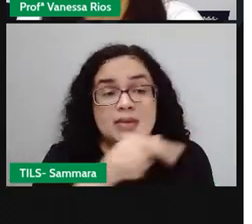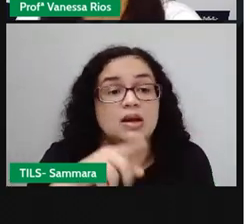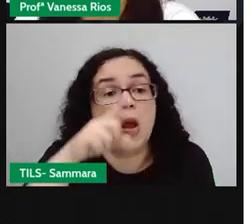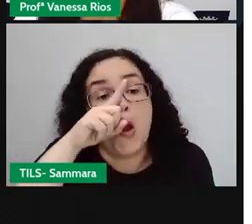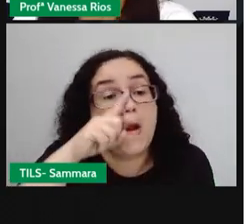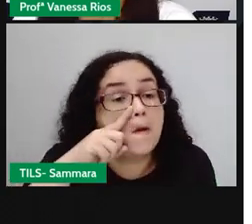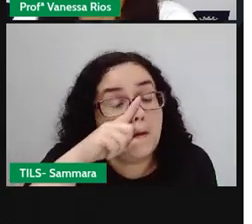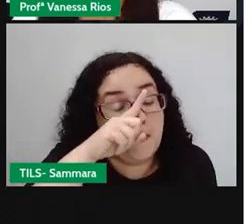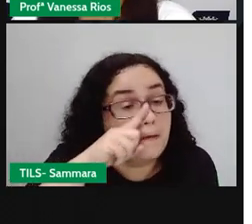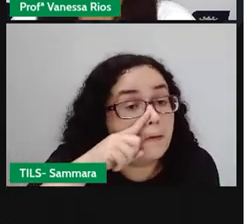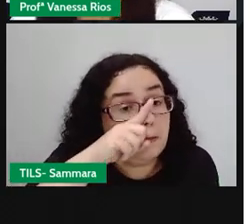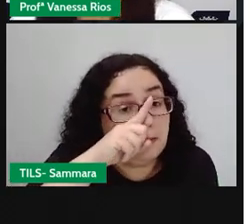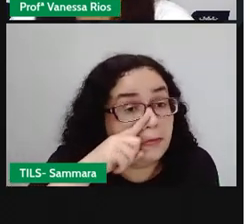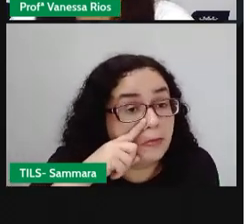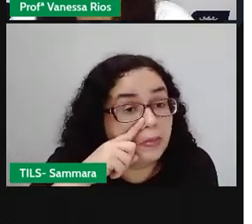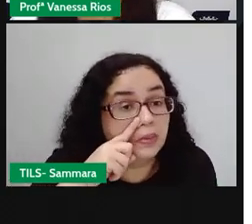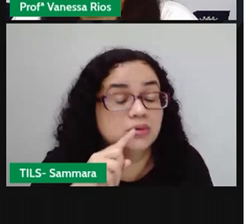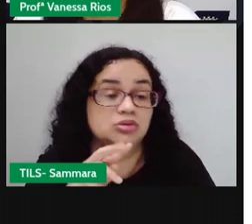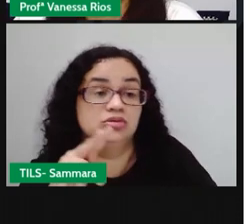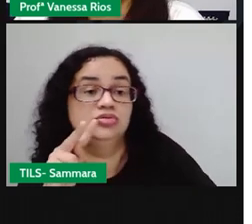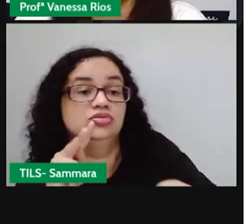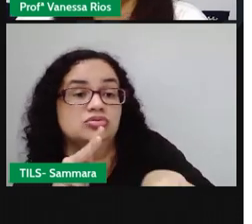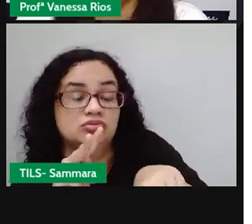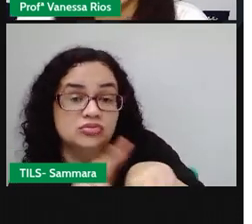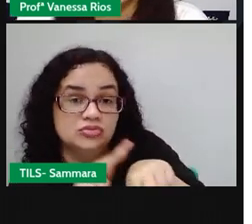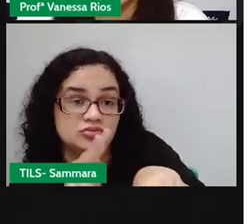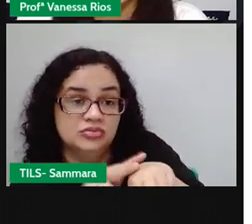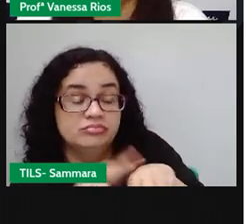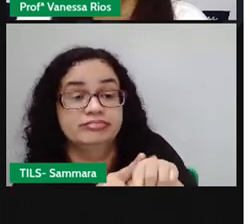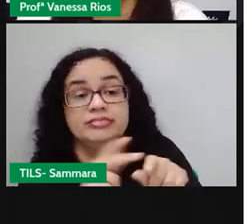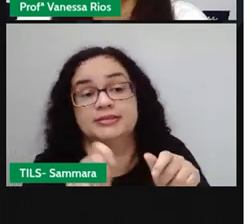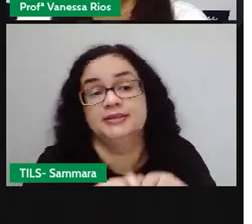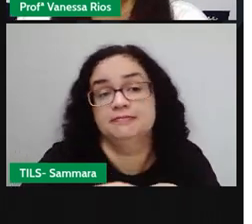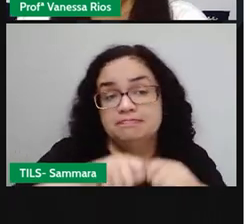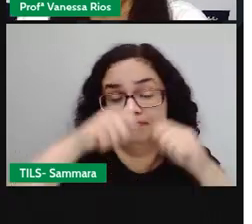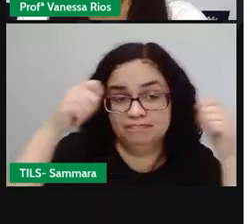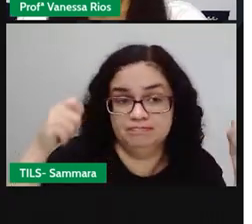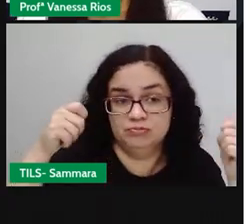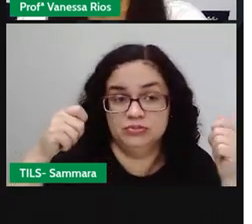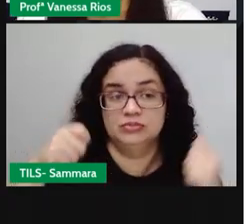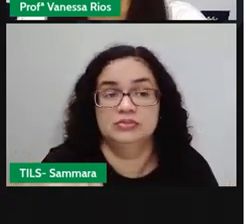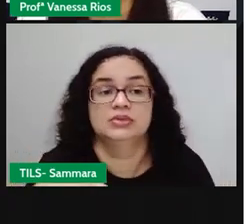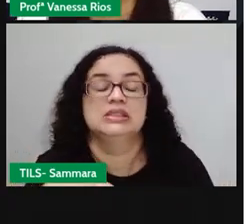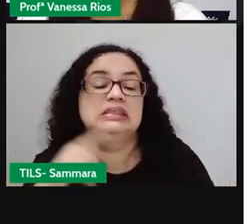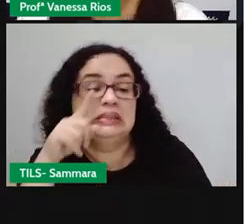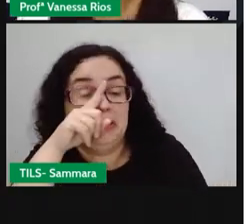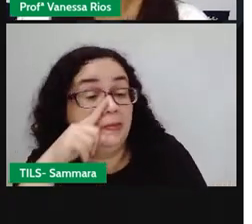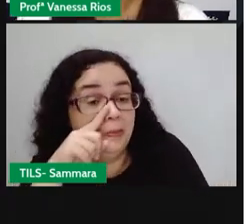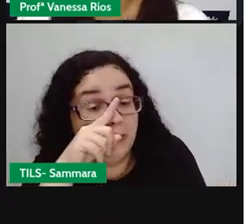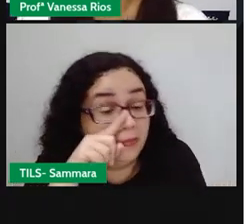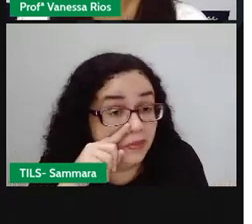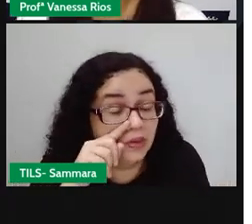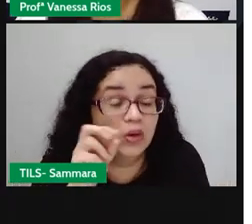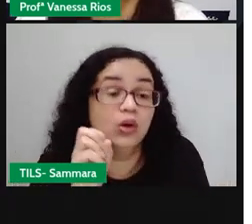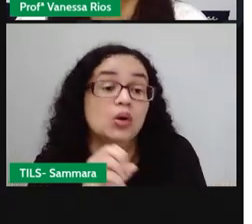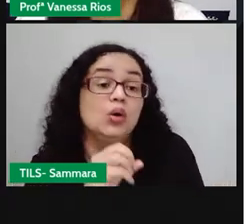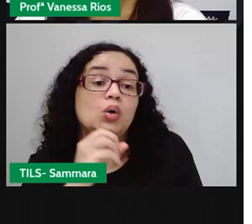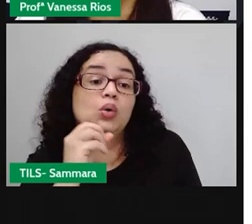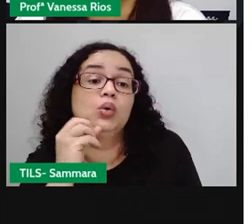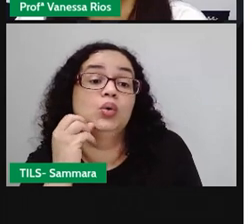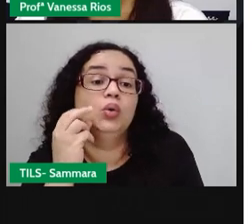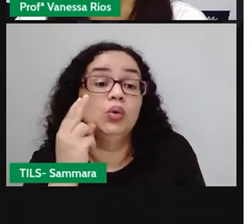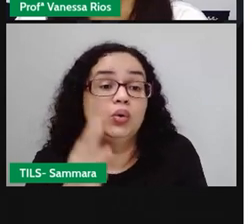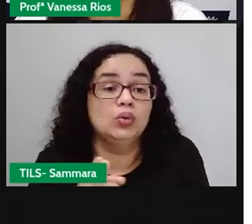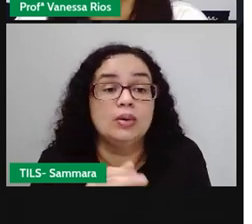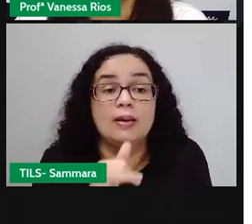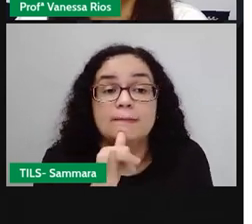exemplo, de um brinquedo ser feito de vidro, né? E aí, de repente, quebrar, né? Ou haver corte. Ou então,